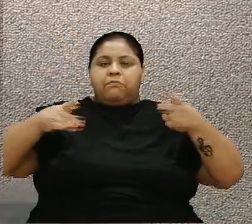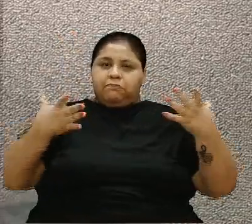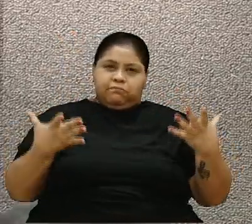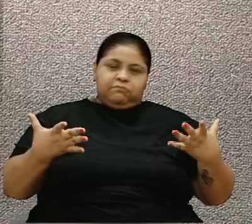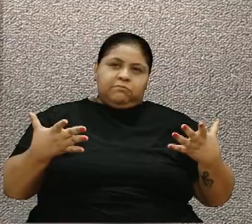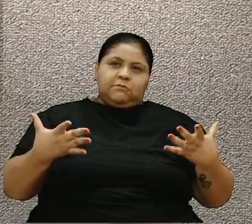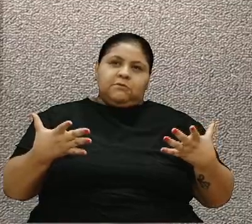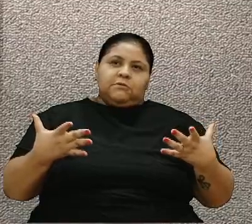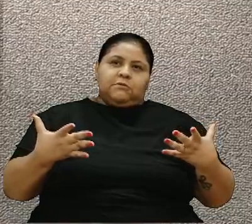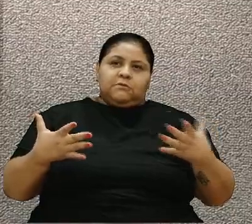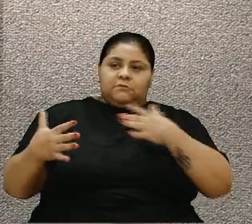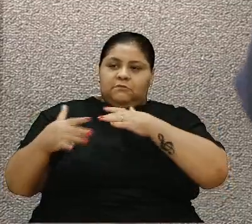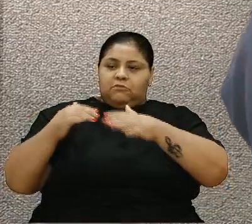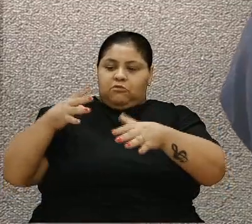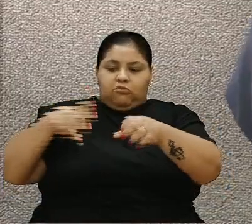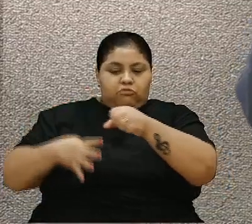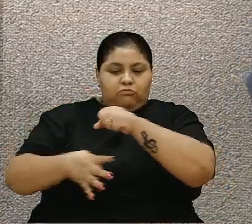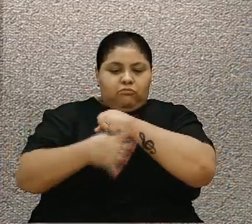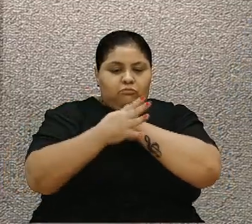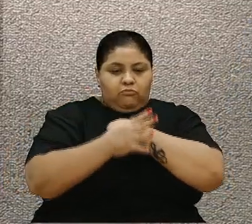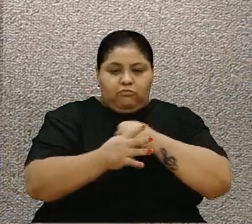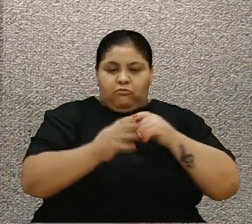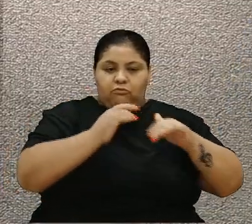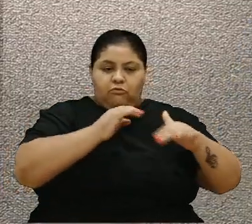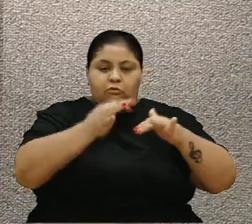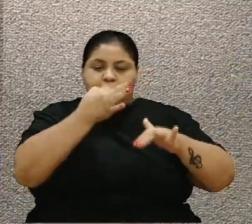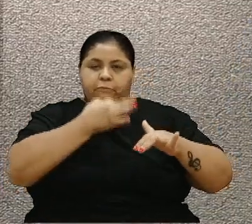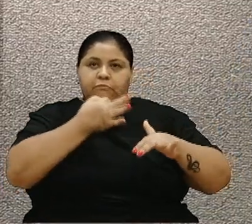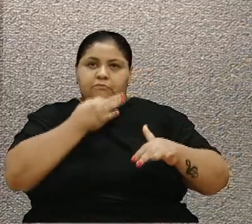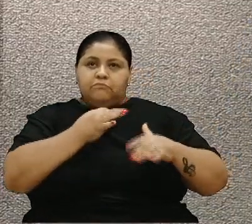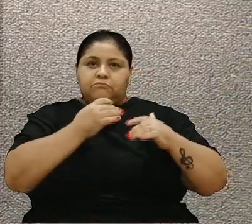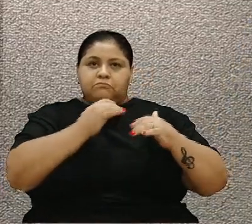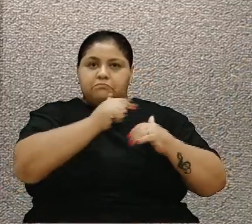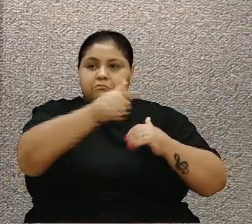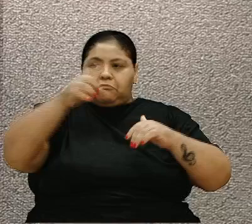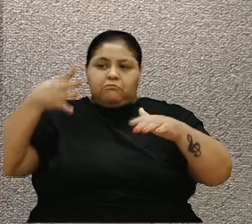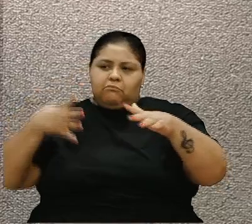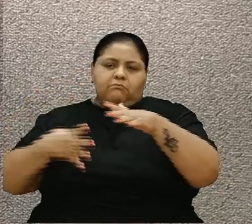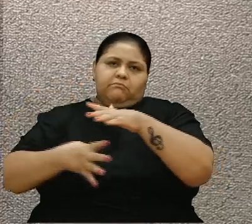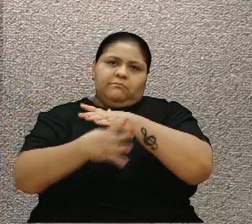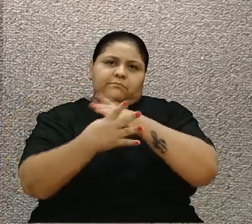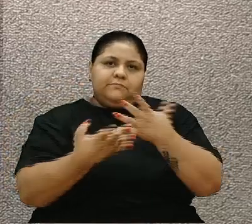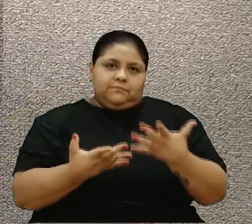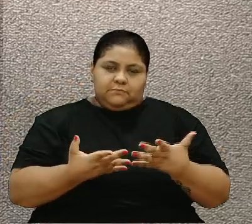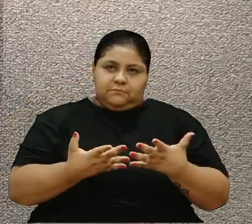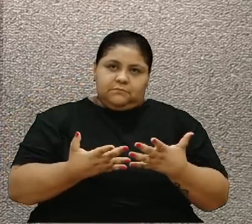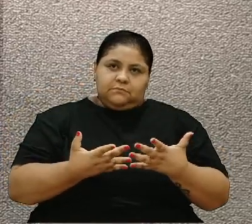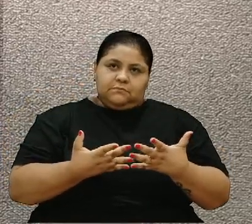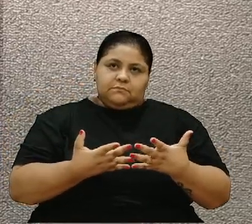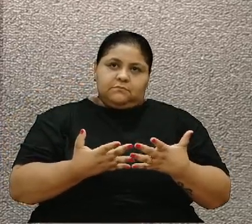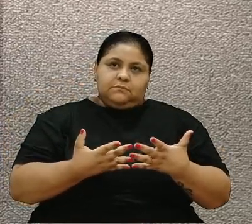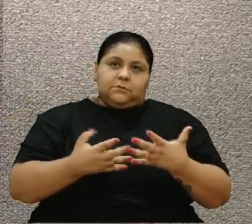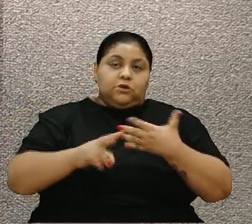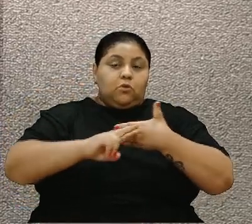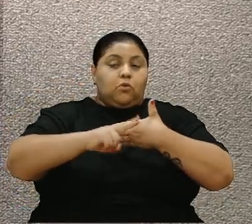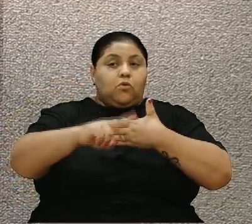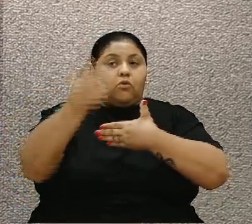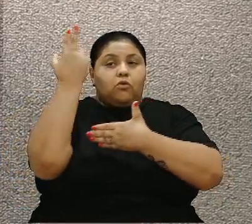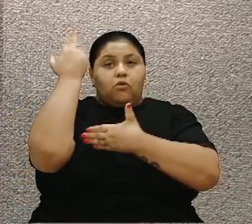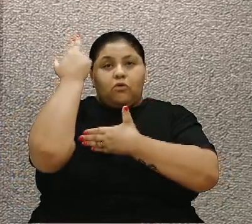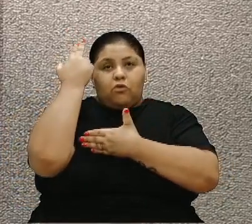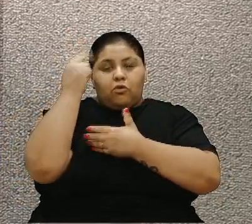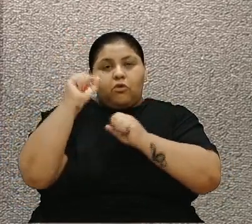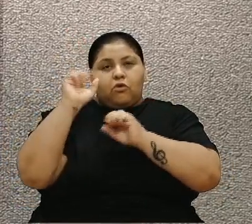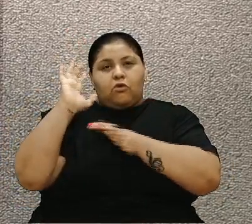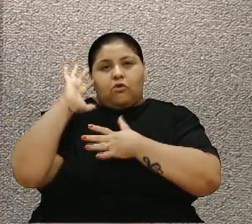Seja ela no movimento migratório, seja ela no movimento de Caxias do Sul, ou seja dos imigrantes. É uma coisa e são consequências naturais. É o preço que se paga também